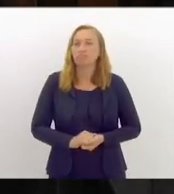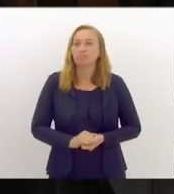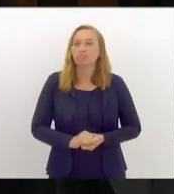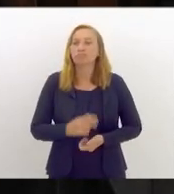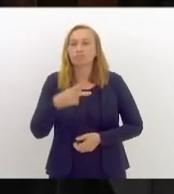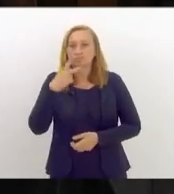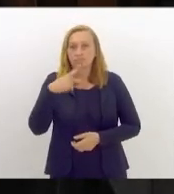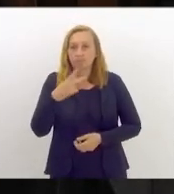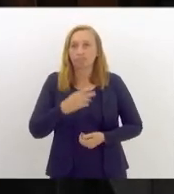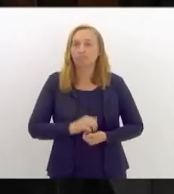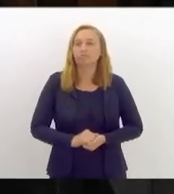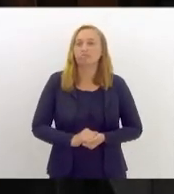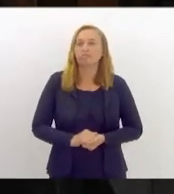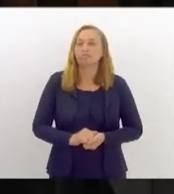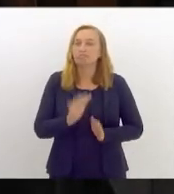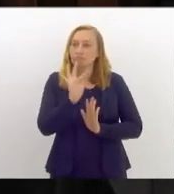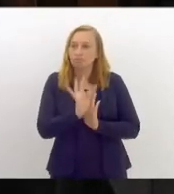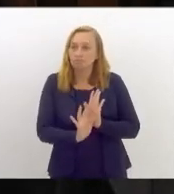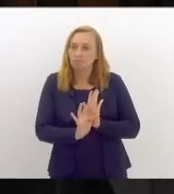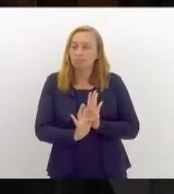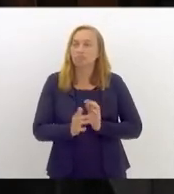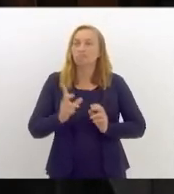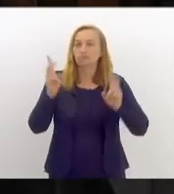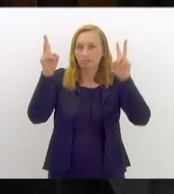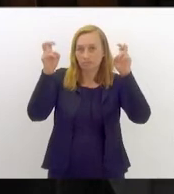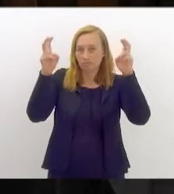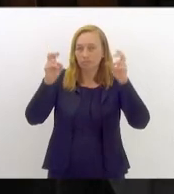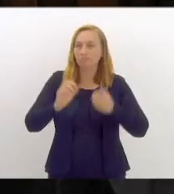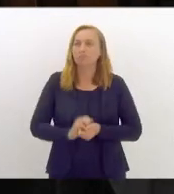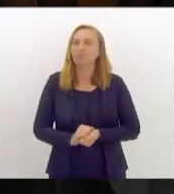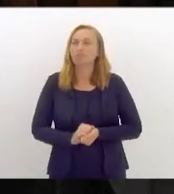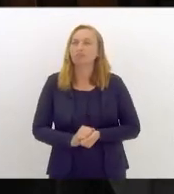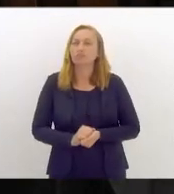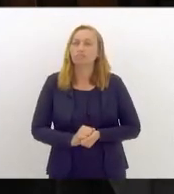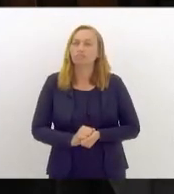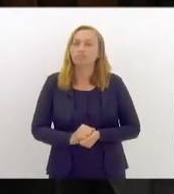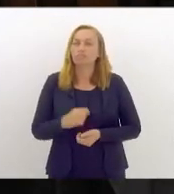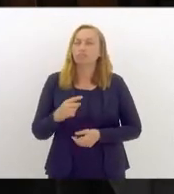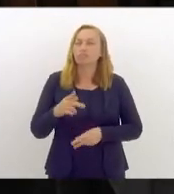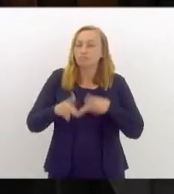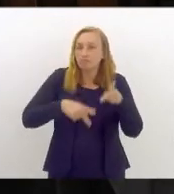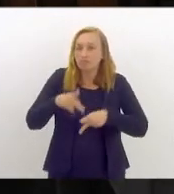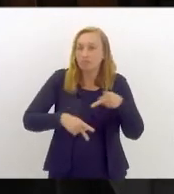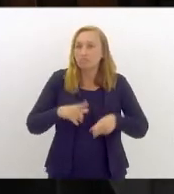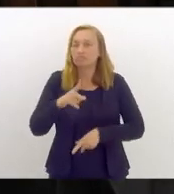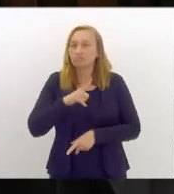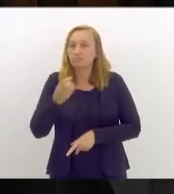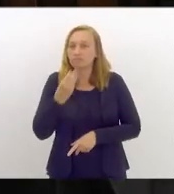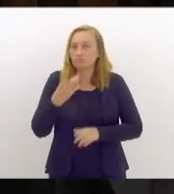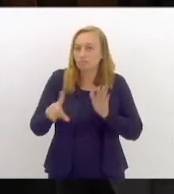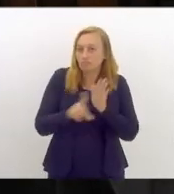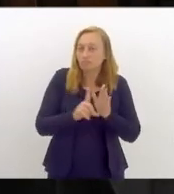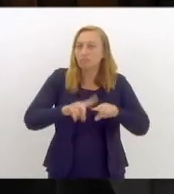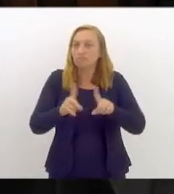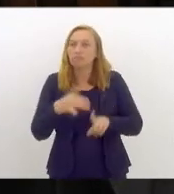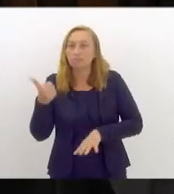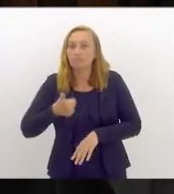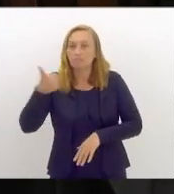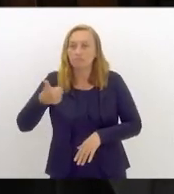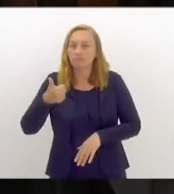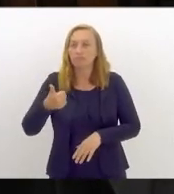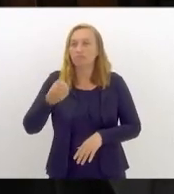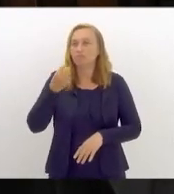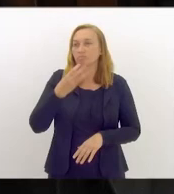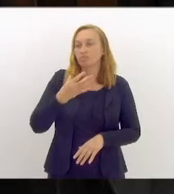dizia no texto aspas É otíssimo para um povo ter boas leis mas é melhor ainda ter